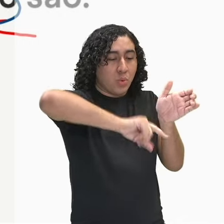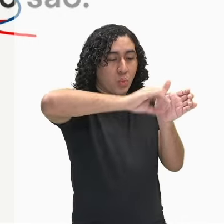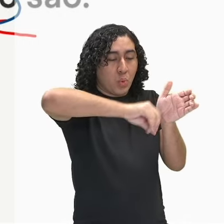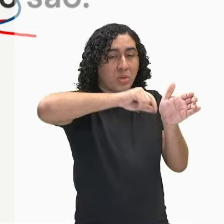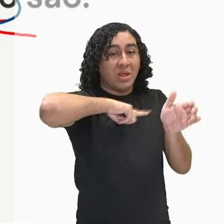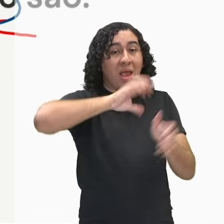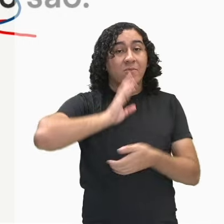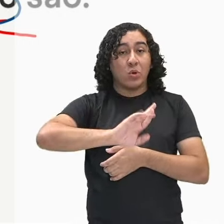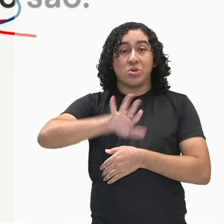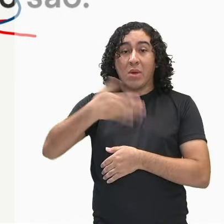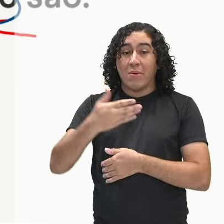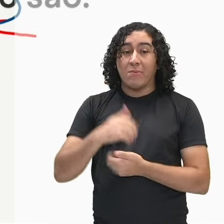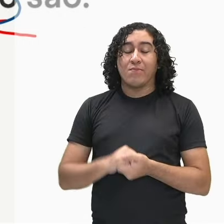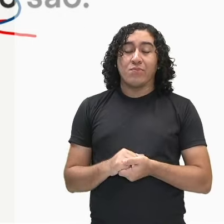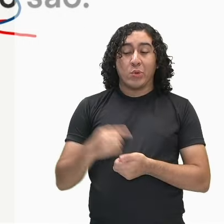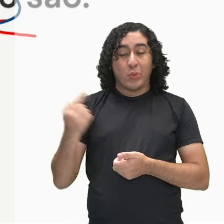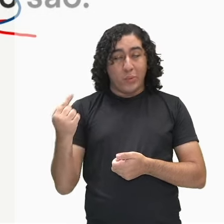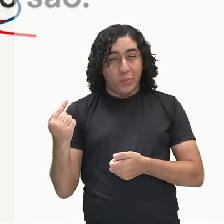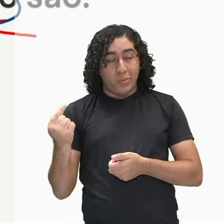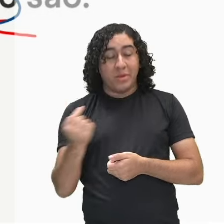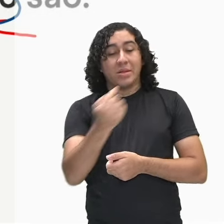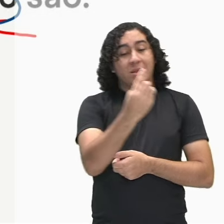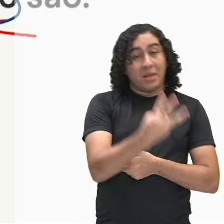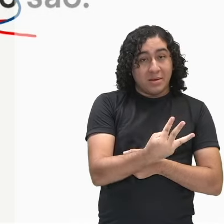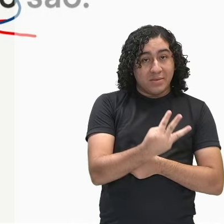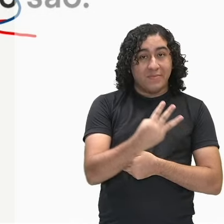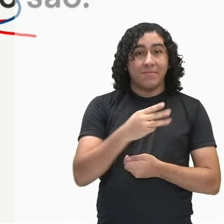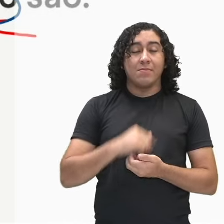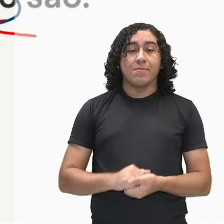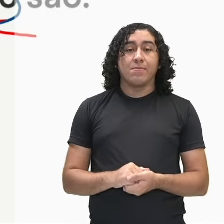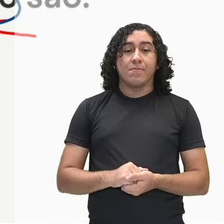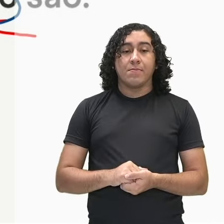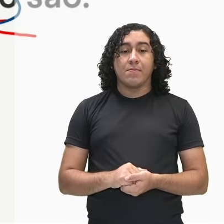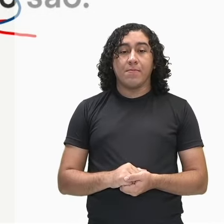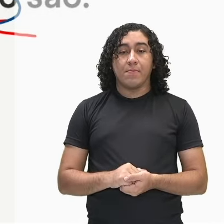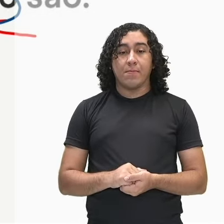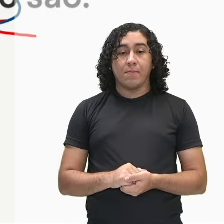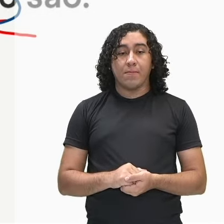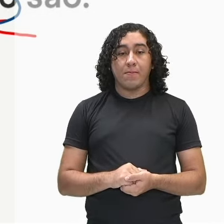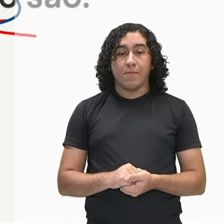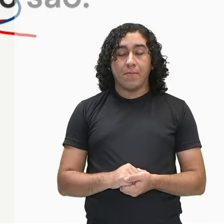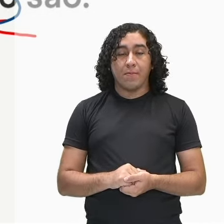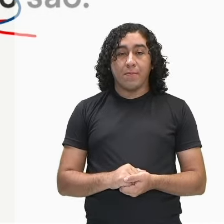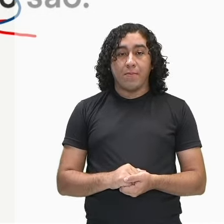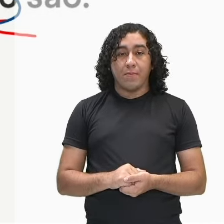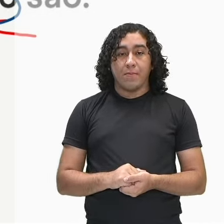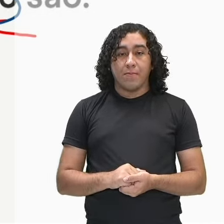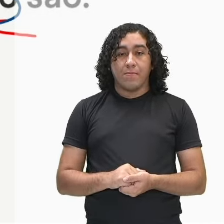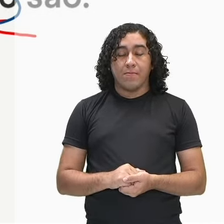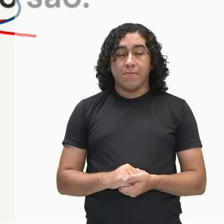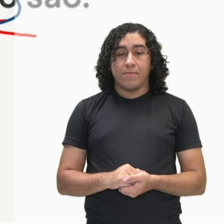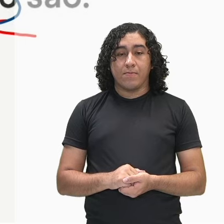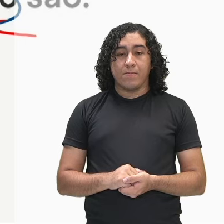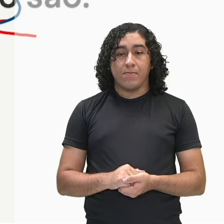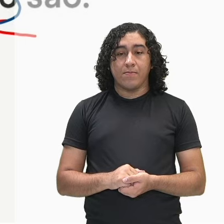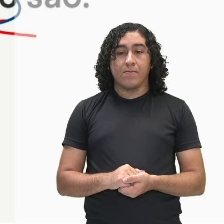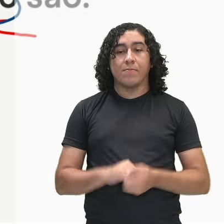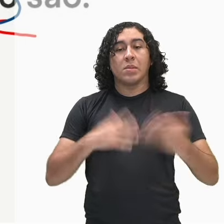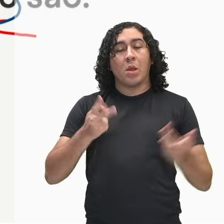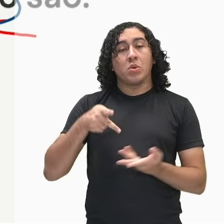os sistemas 1 e 3, tá? Então, sempre que tiver um